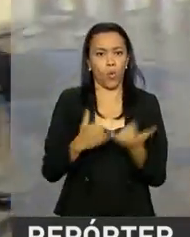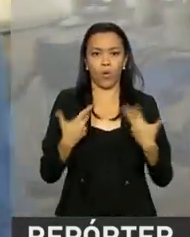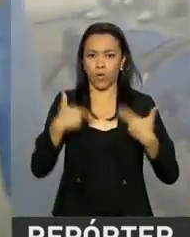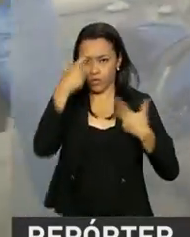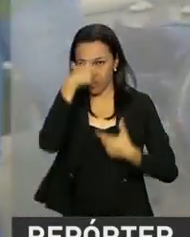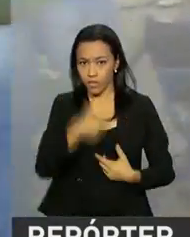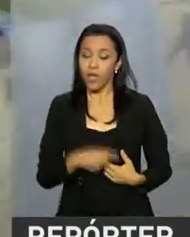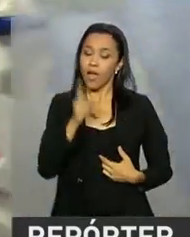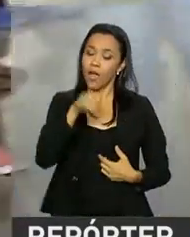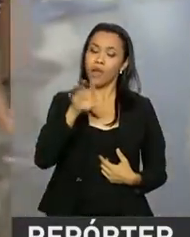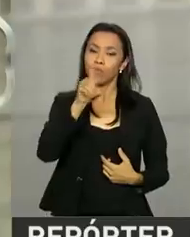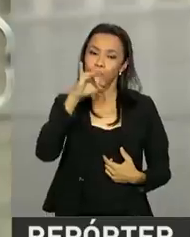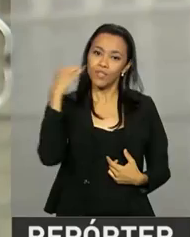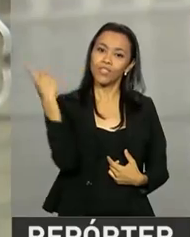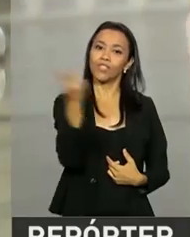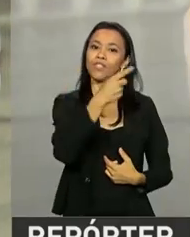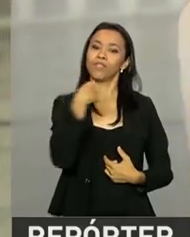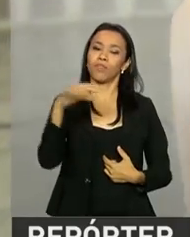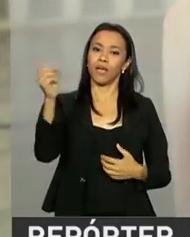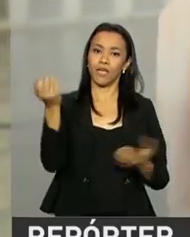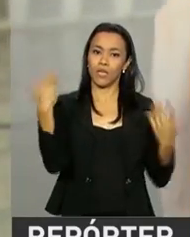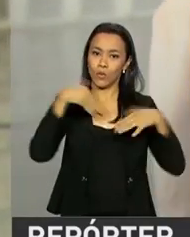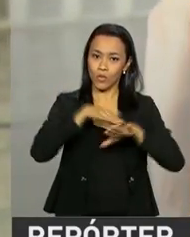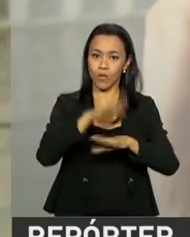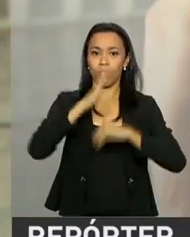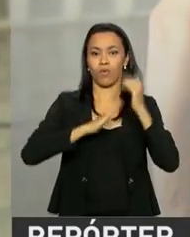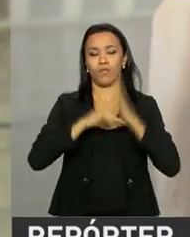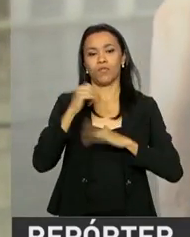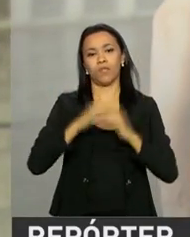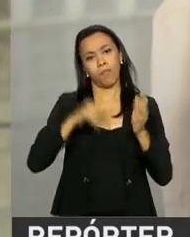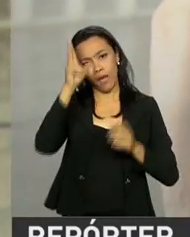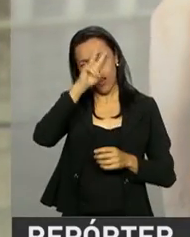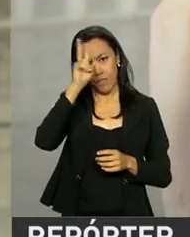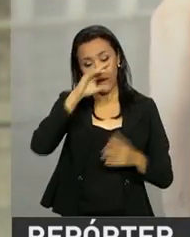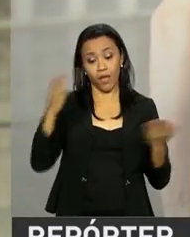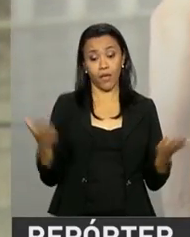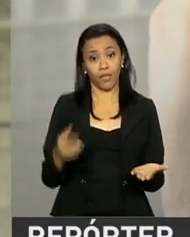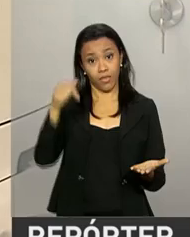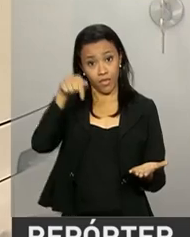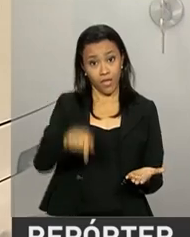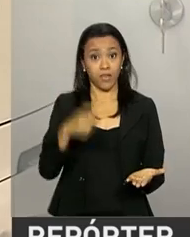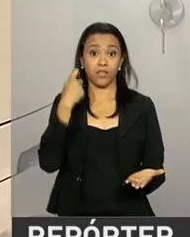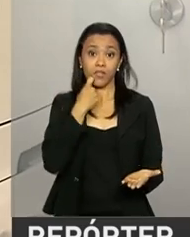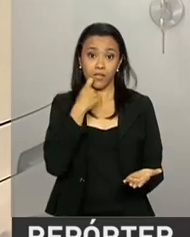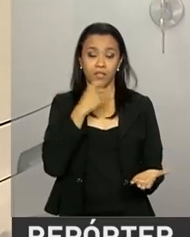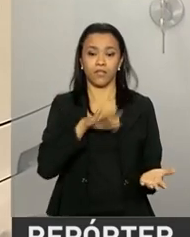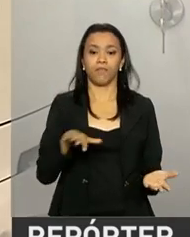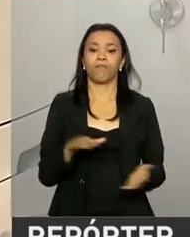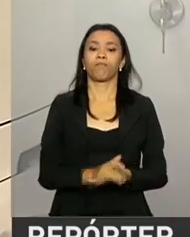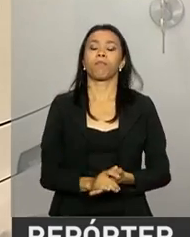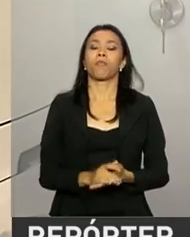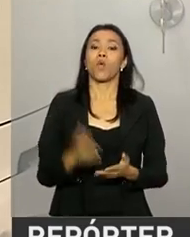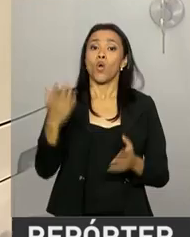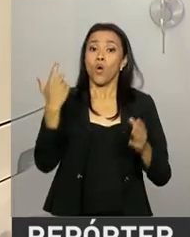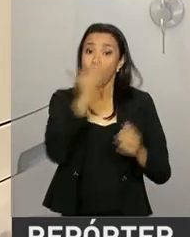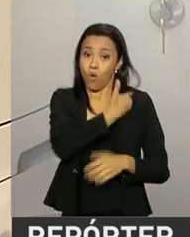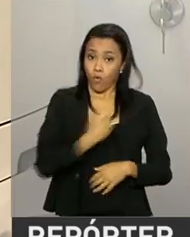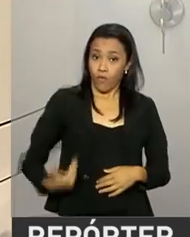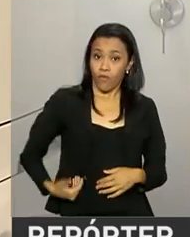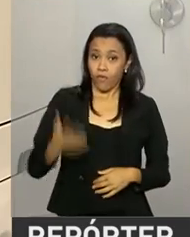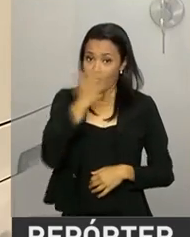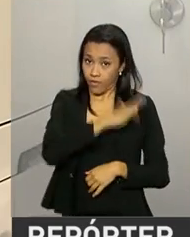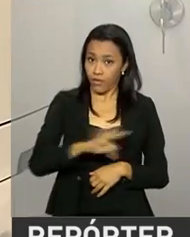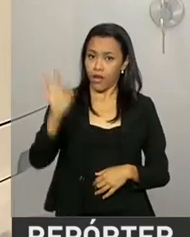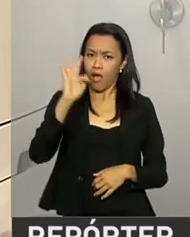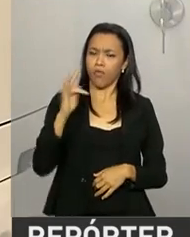Inclusão Social e Profissional de Pessoas com Deficiência, lembrado nesta sexta-feira. O governo federal ele tem investido muito em